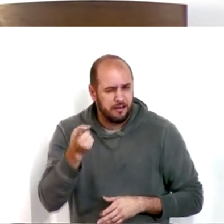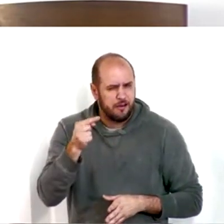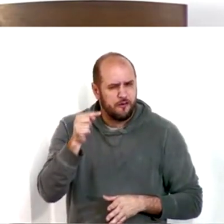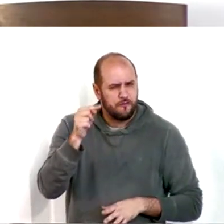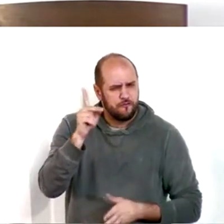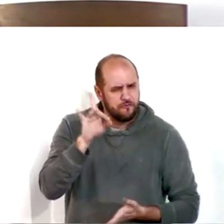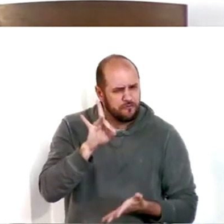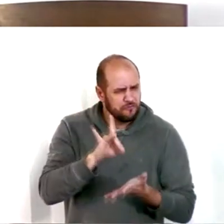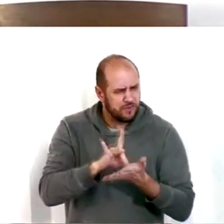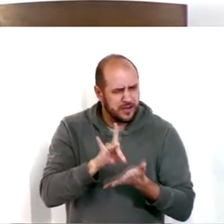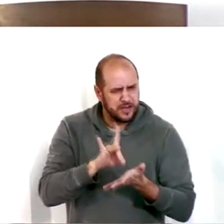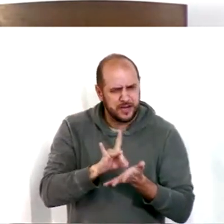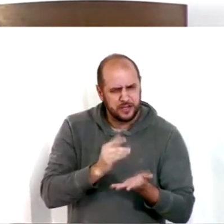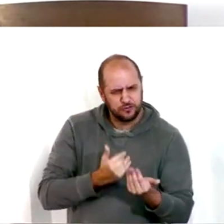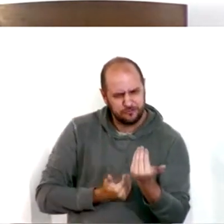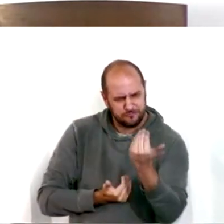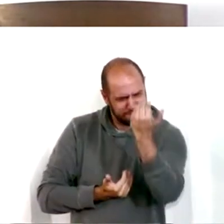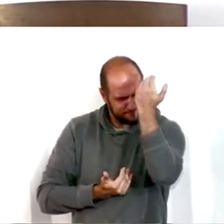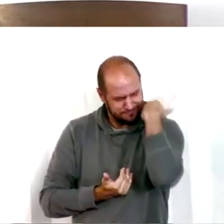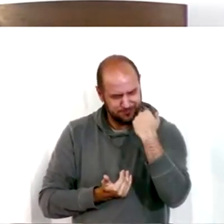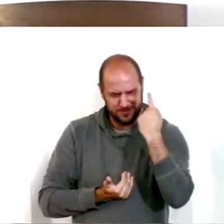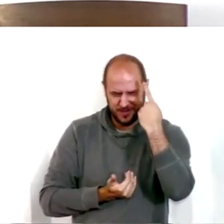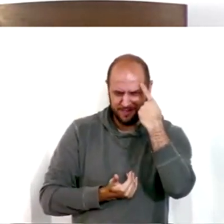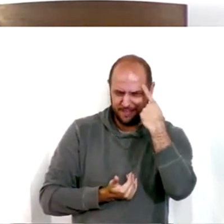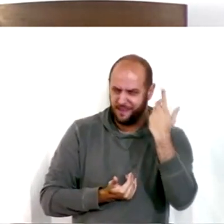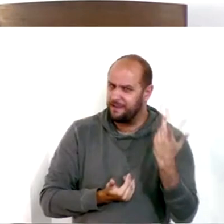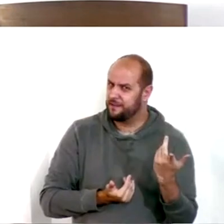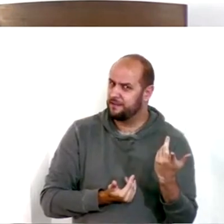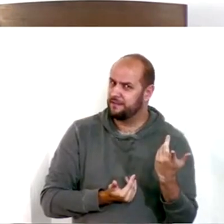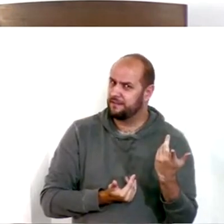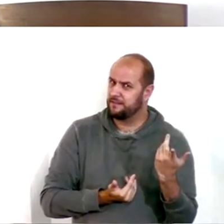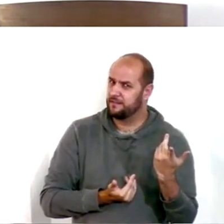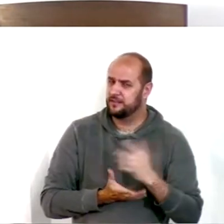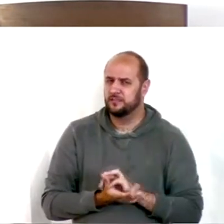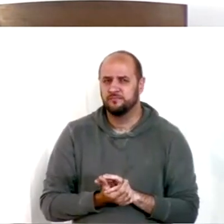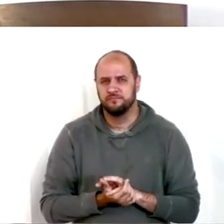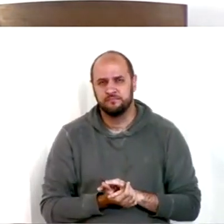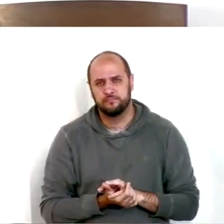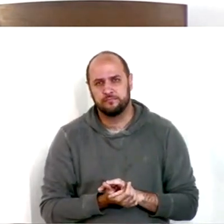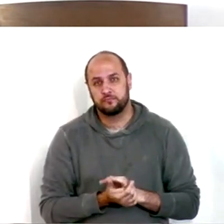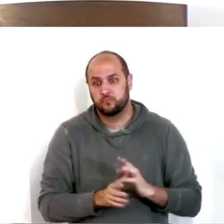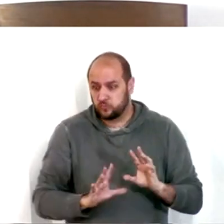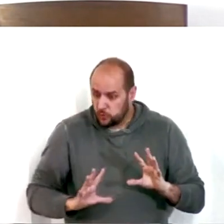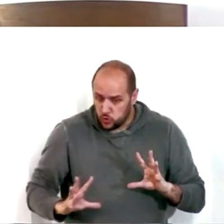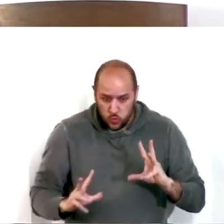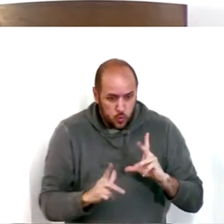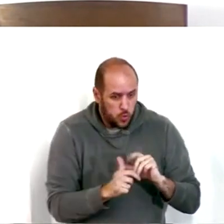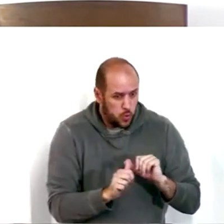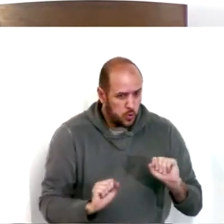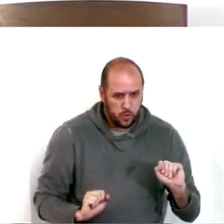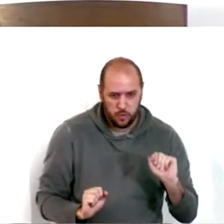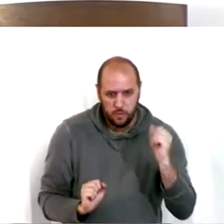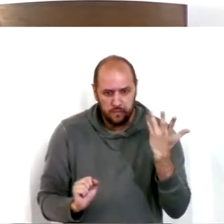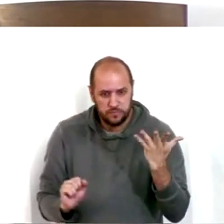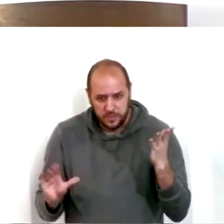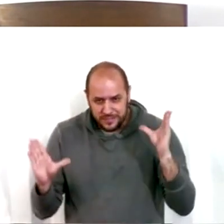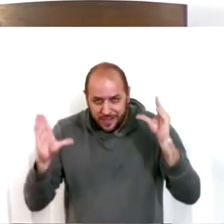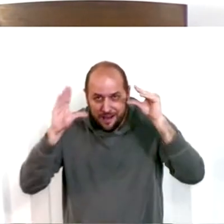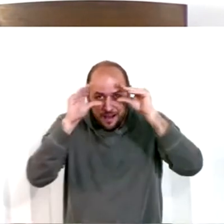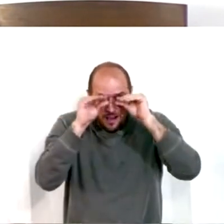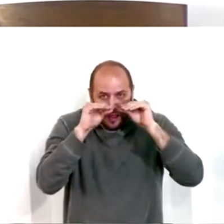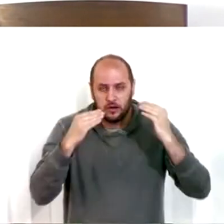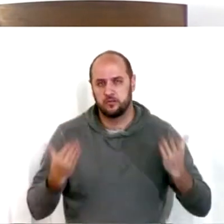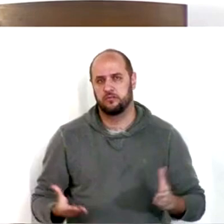fato estava nas intenções de Noemi. E tudo isso acontece no meio da